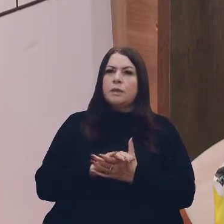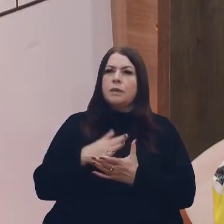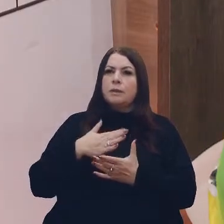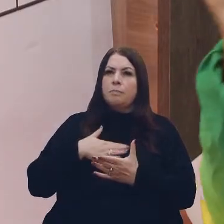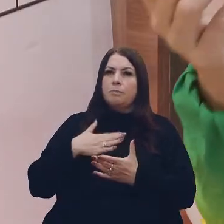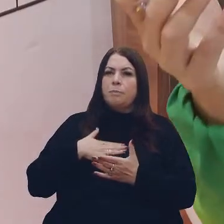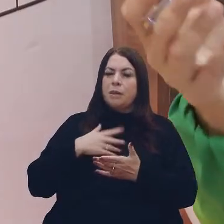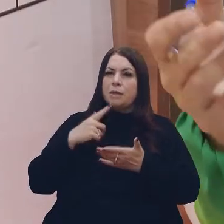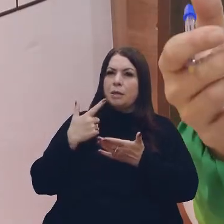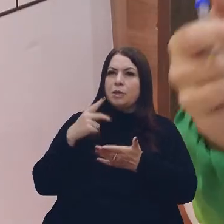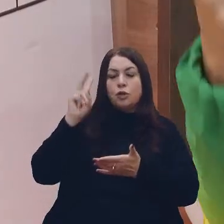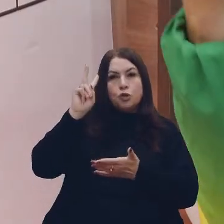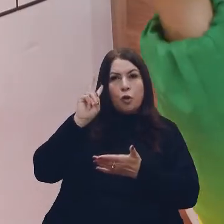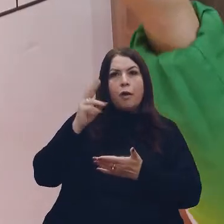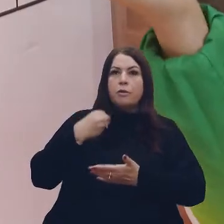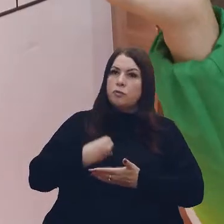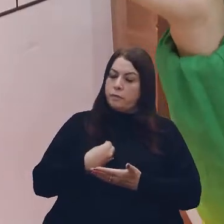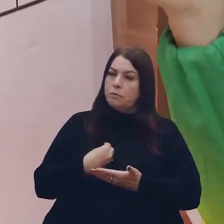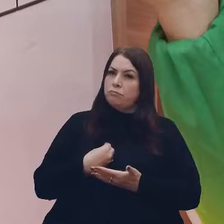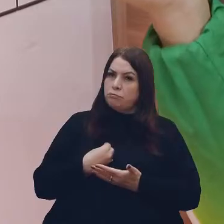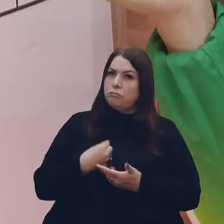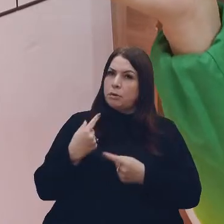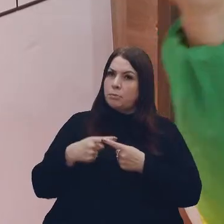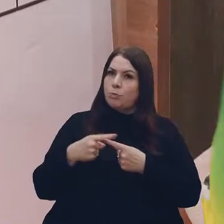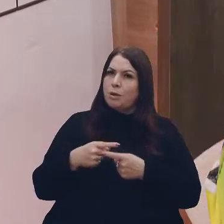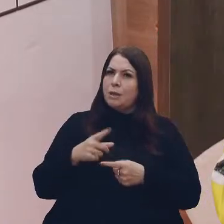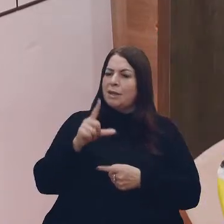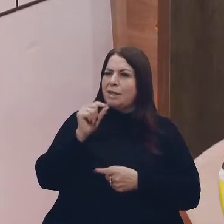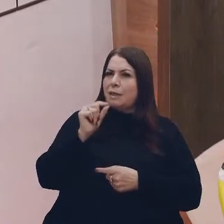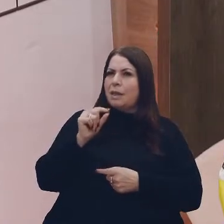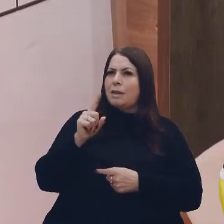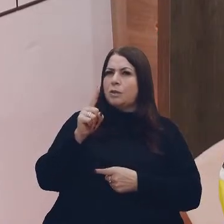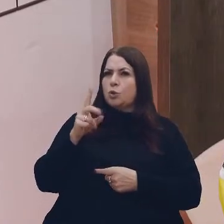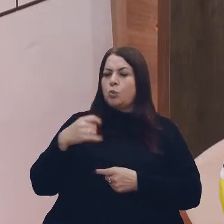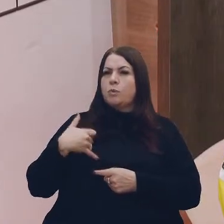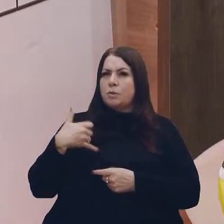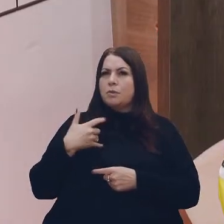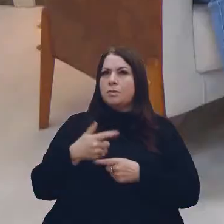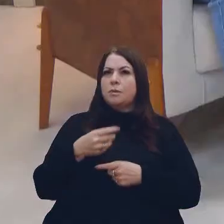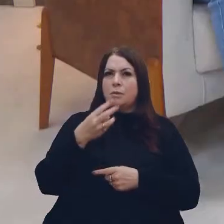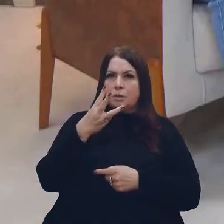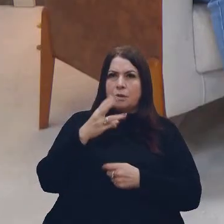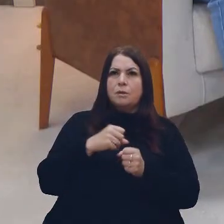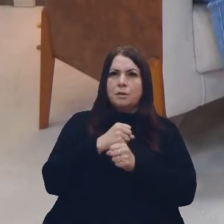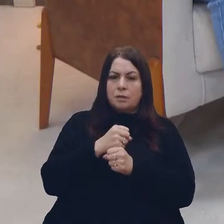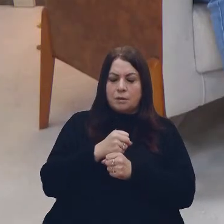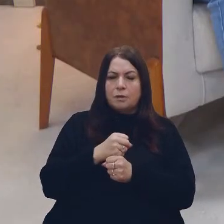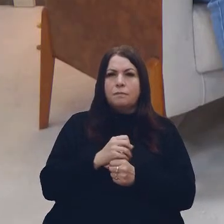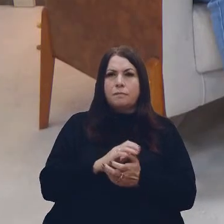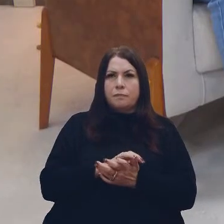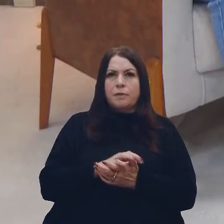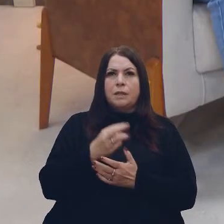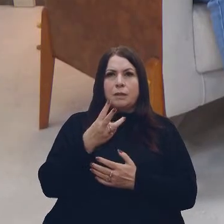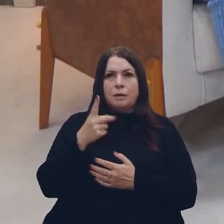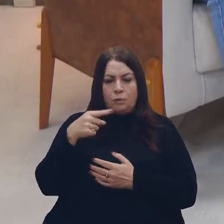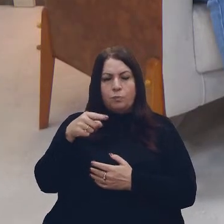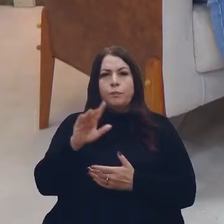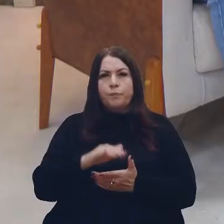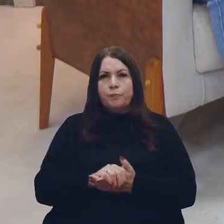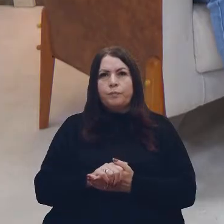a minha biografia. Até porque assim, desde meus 10, 12 anos... Nós estamos tratando de 30 anos, hein? 31